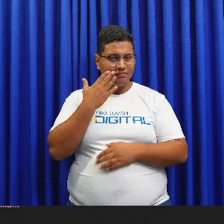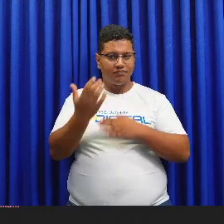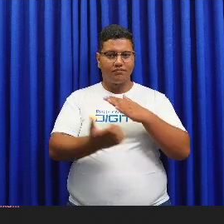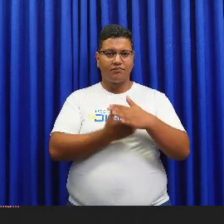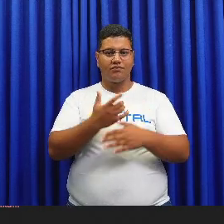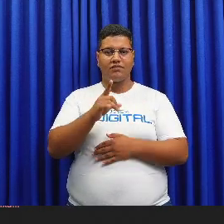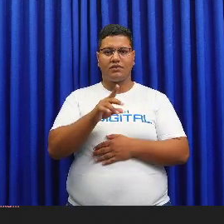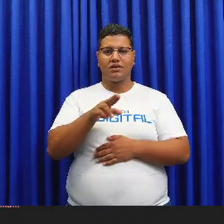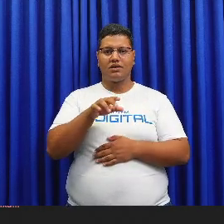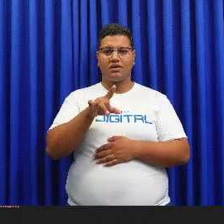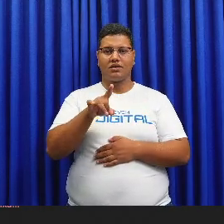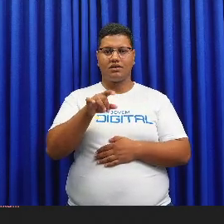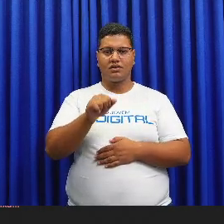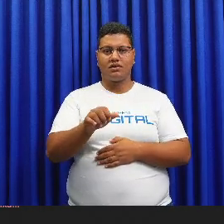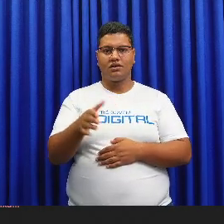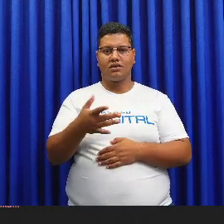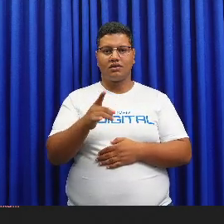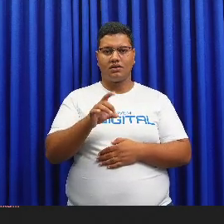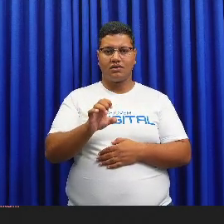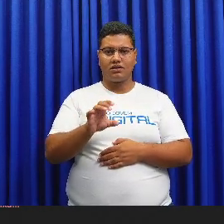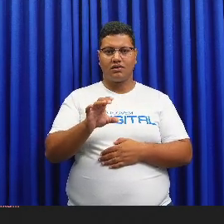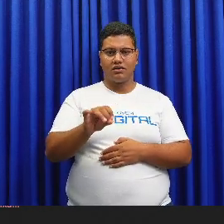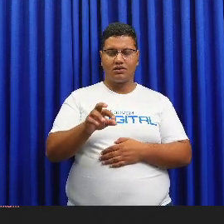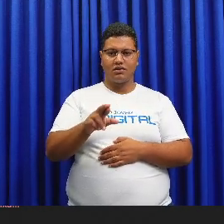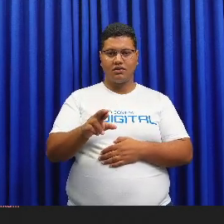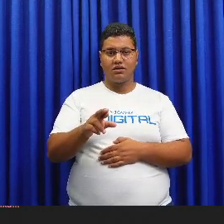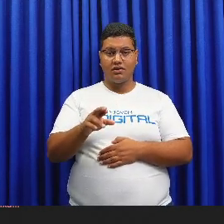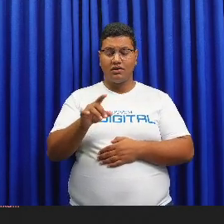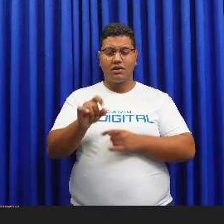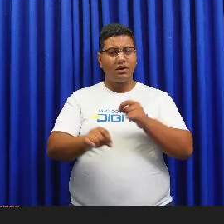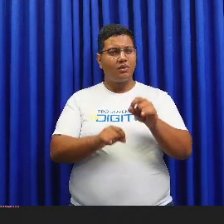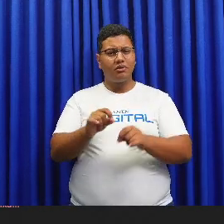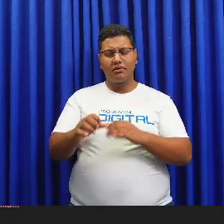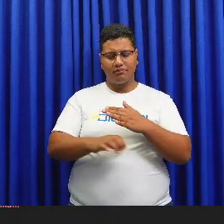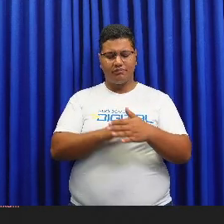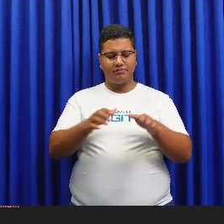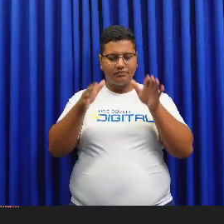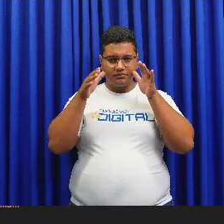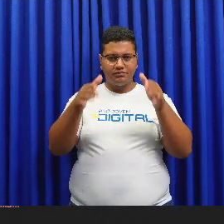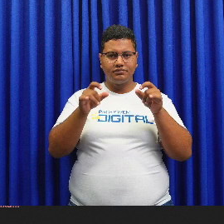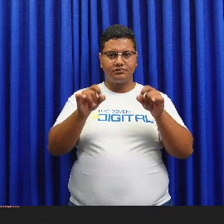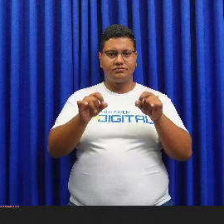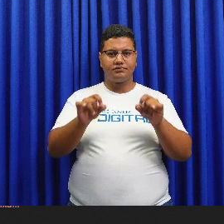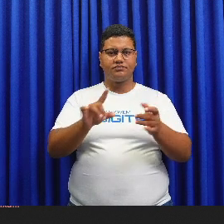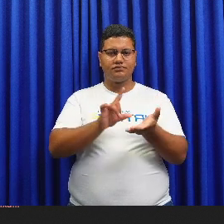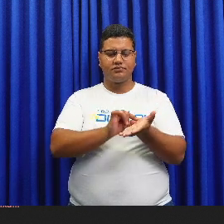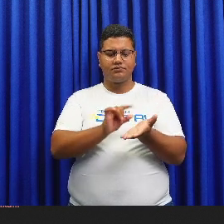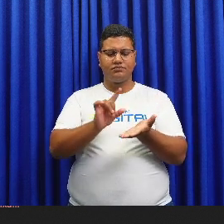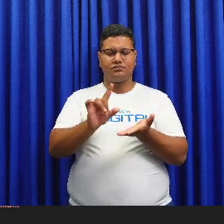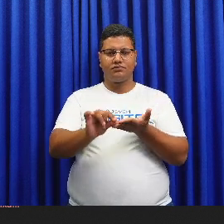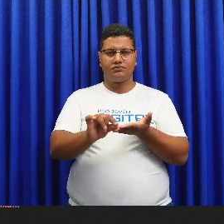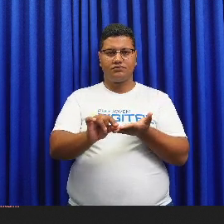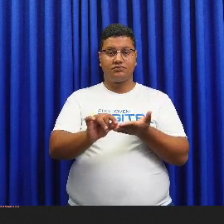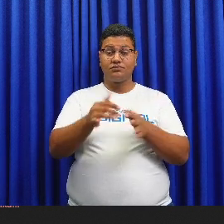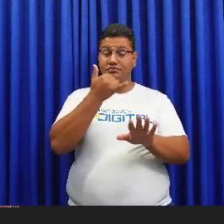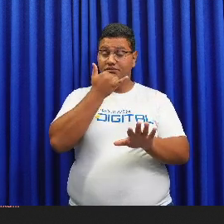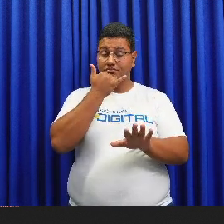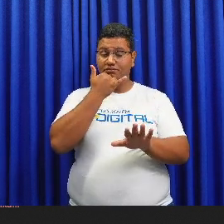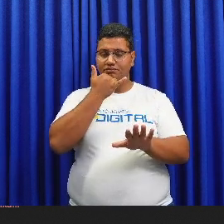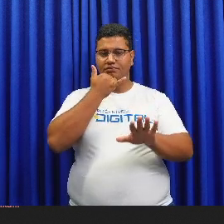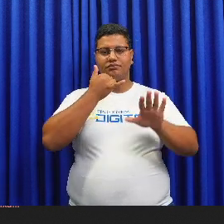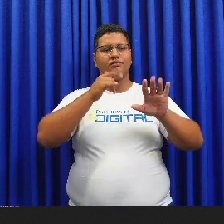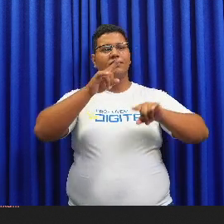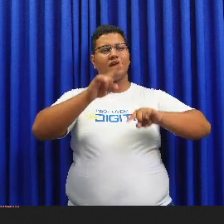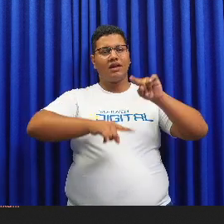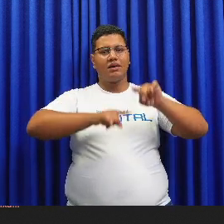na Duda Decor, era uma empresa aí de artigos de decoração,